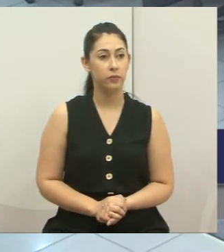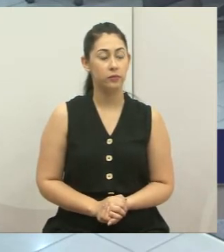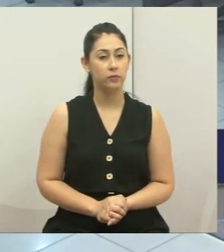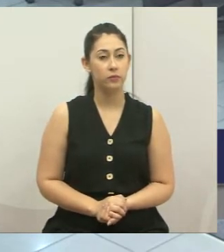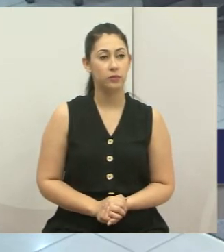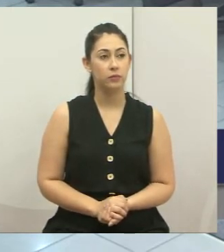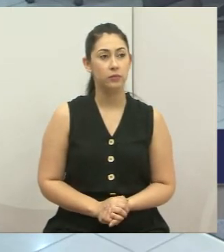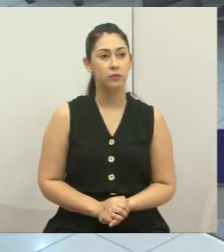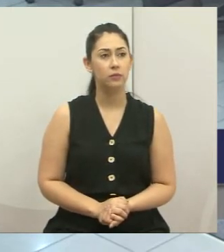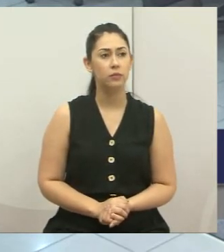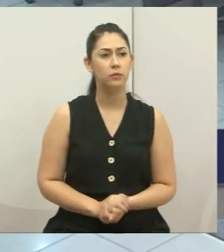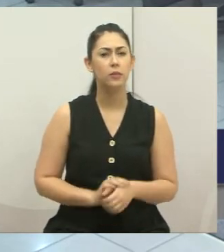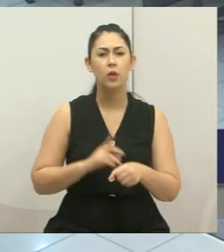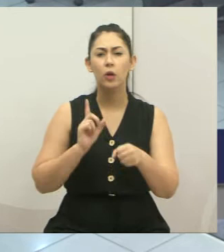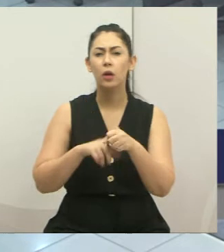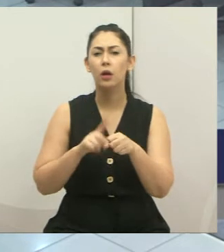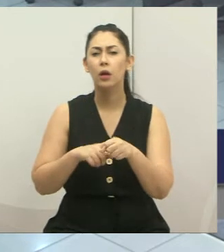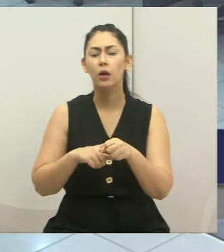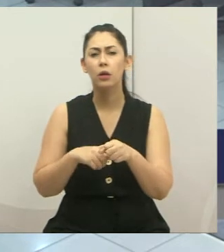O som do microfone.